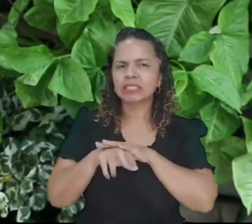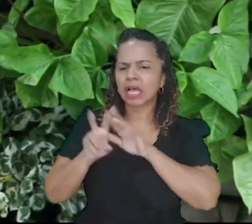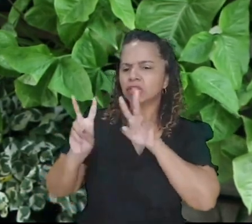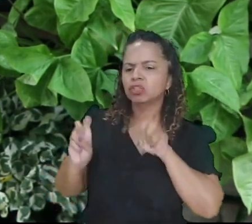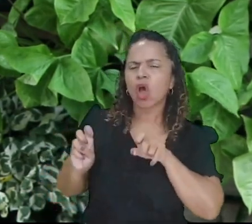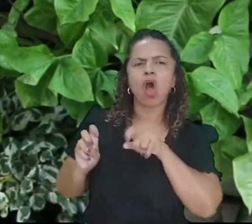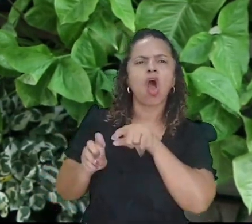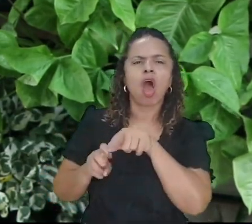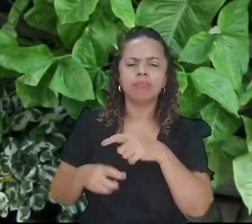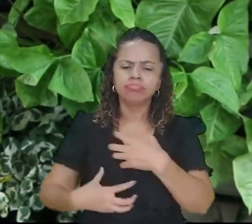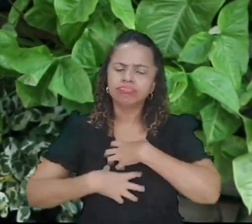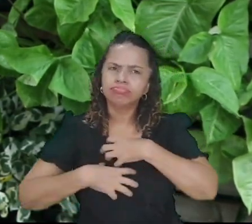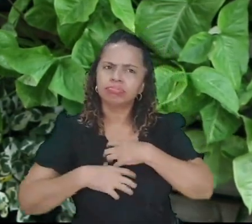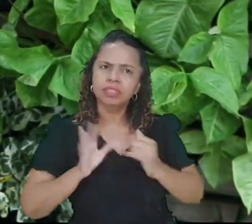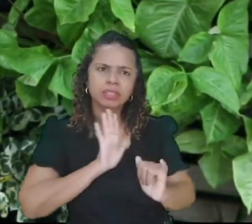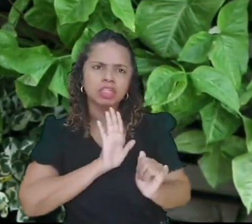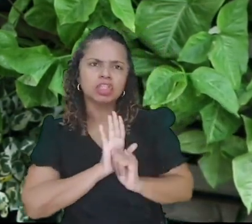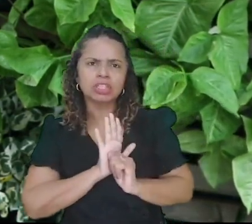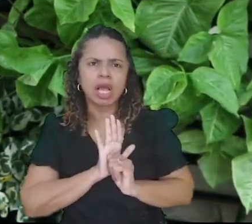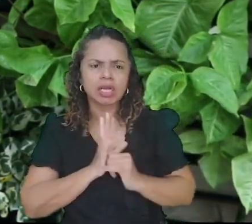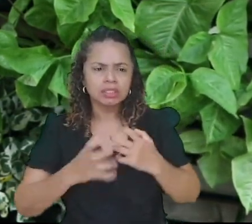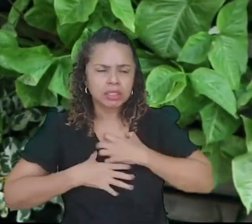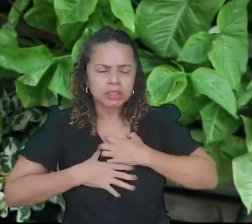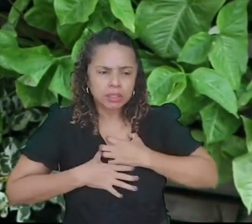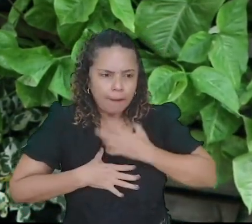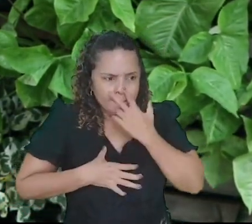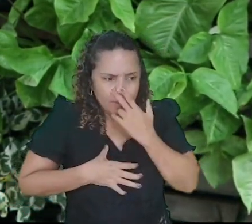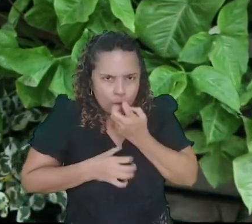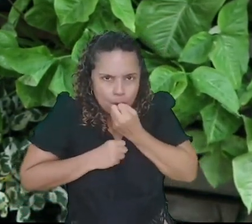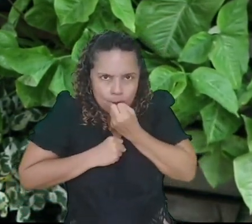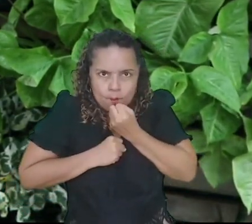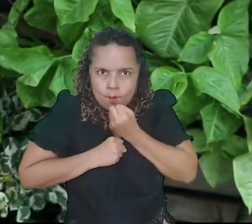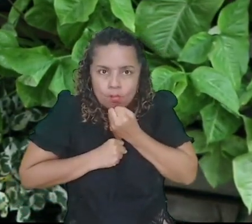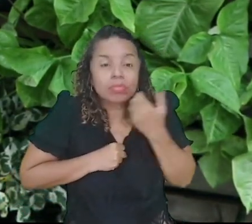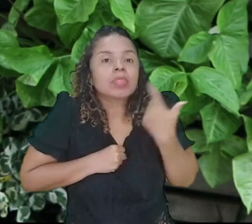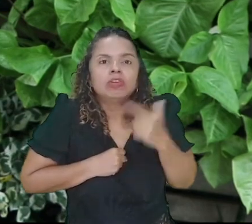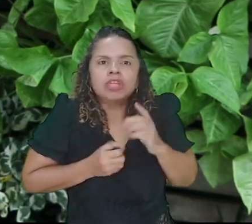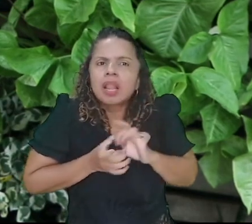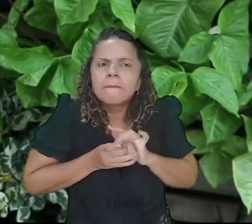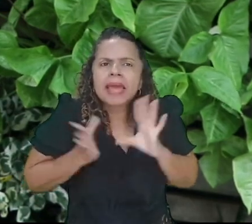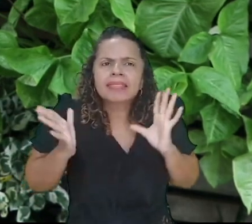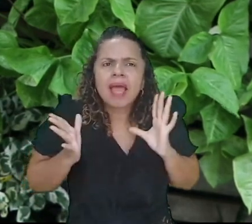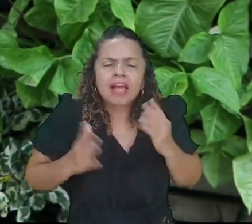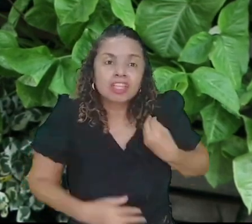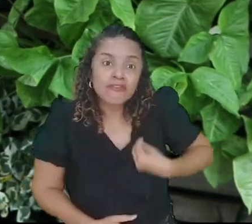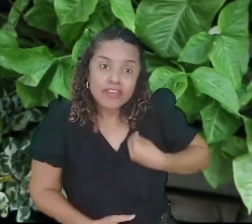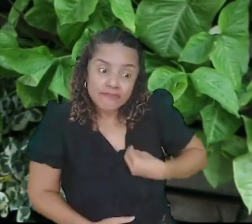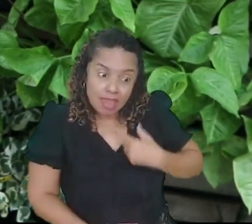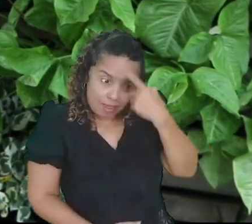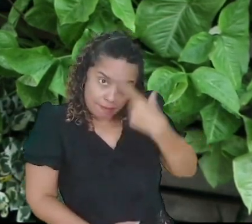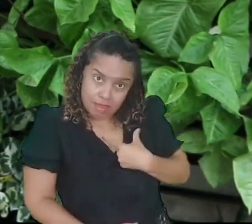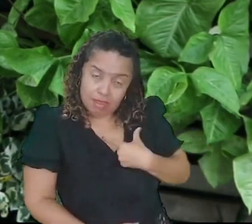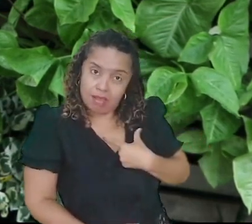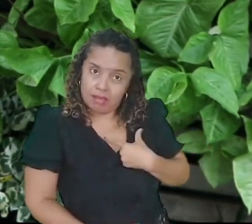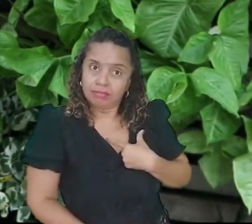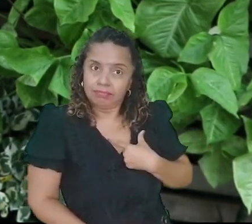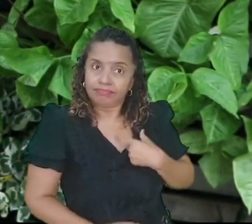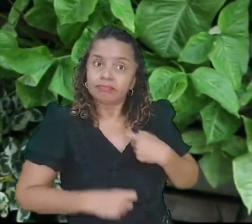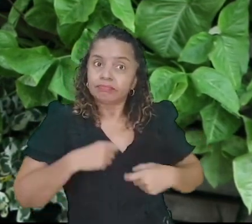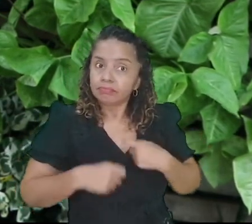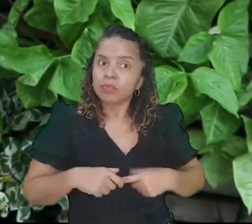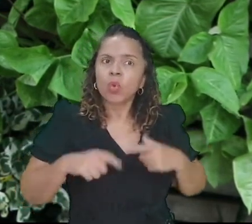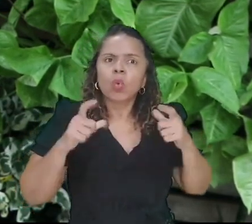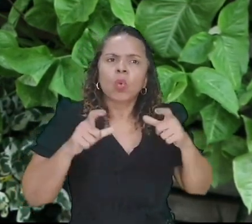se sentir reprimida, né, e não ter a liberdade de viver, né, a minha